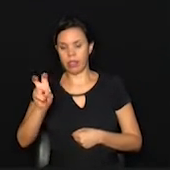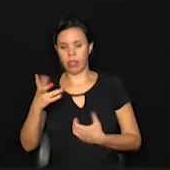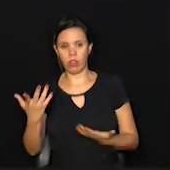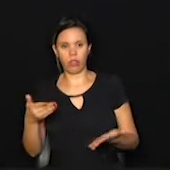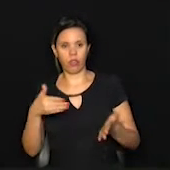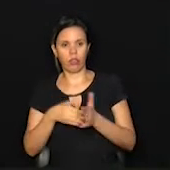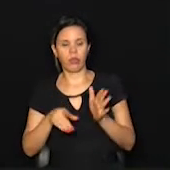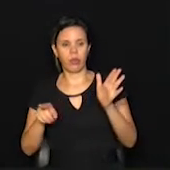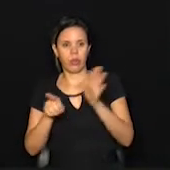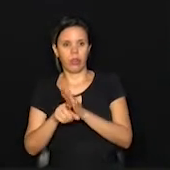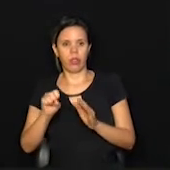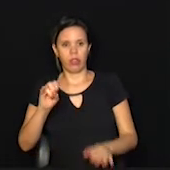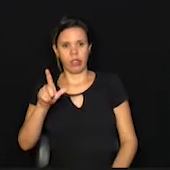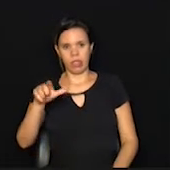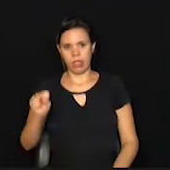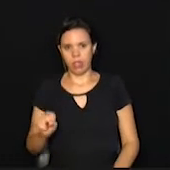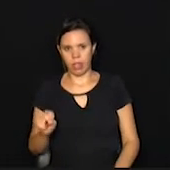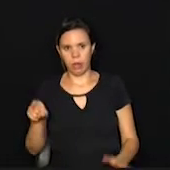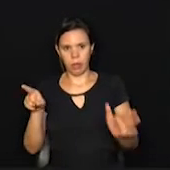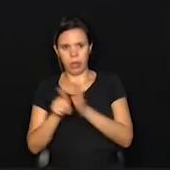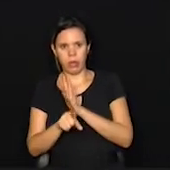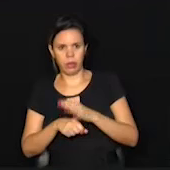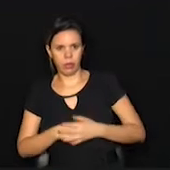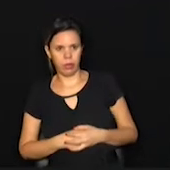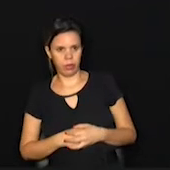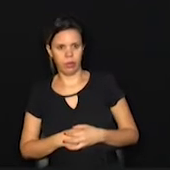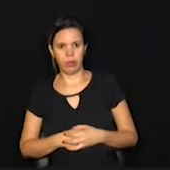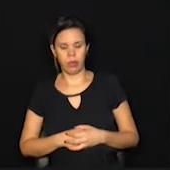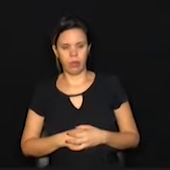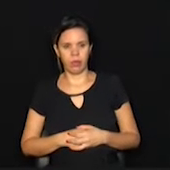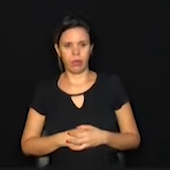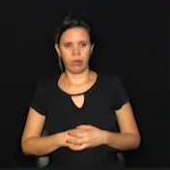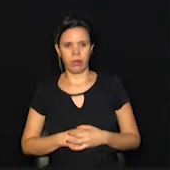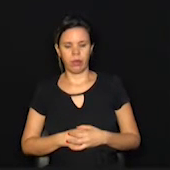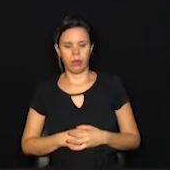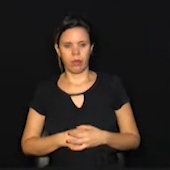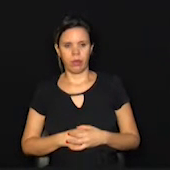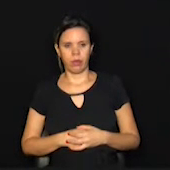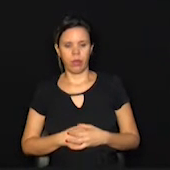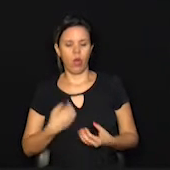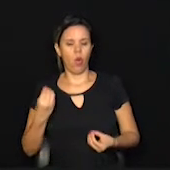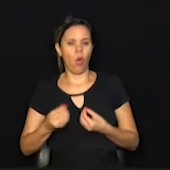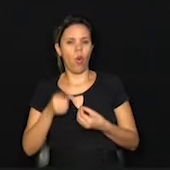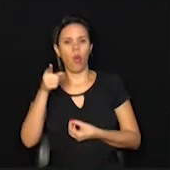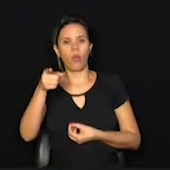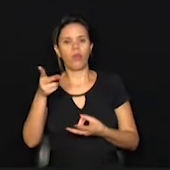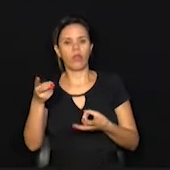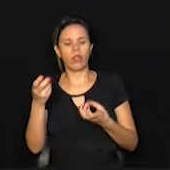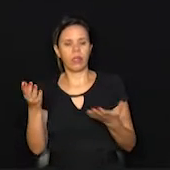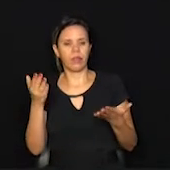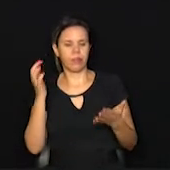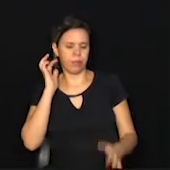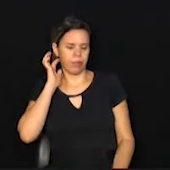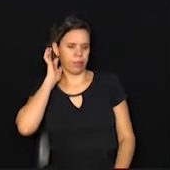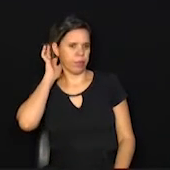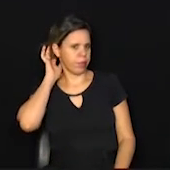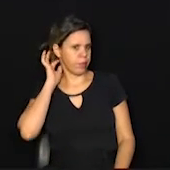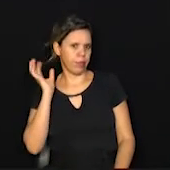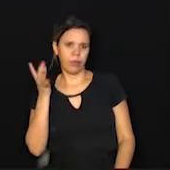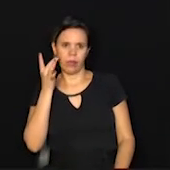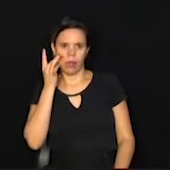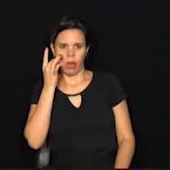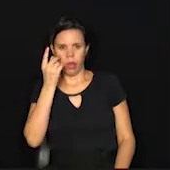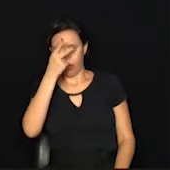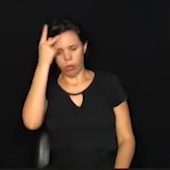aqui do Silas Eduardo de Souza Que pergunta o seguinte pergunta a volta como você percebe a presença